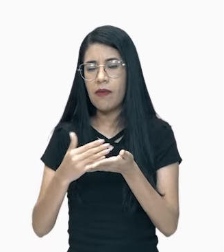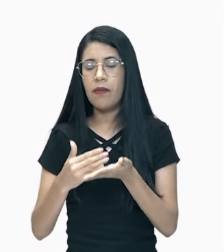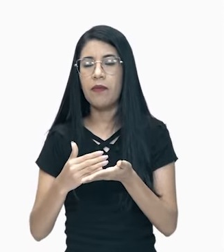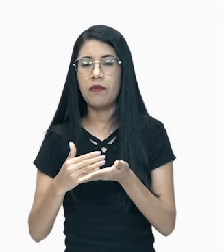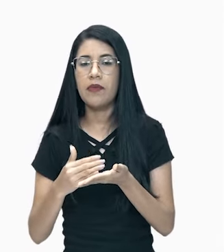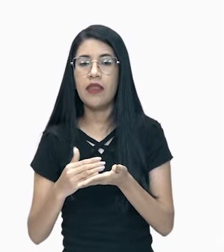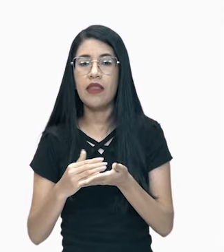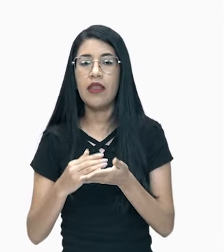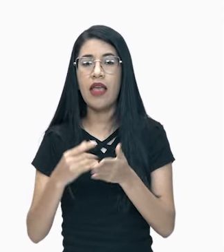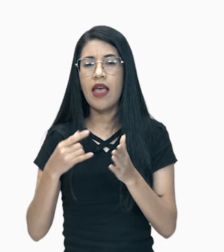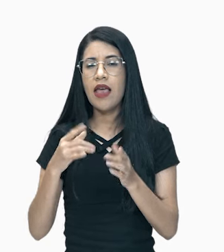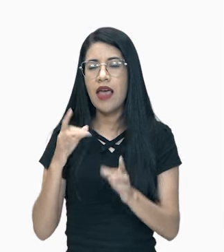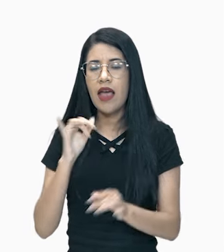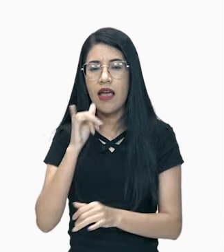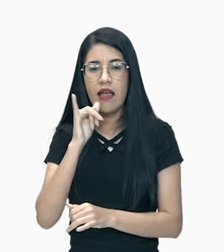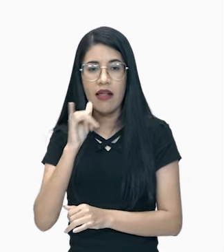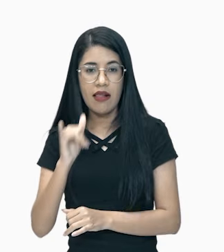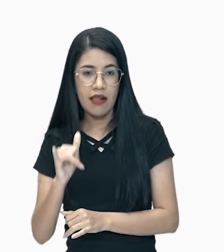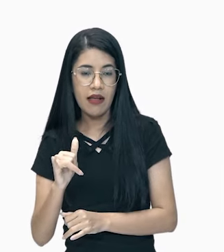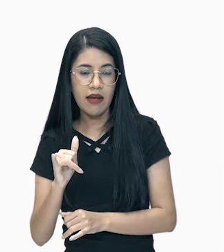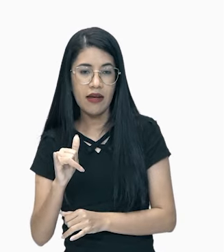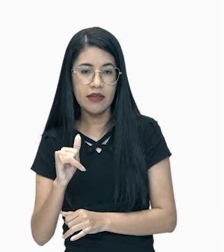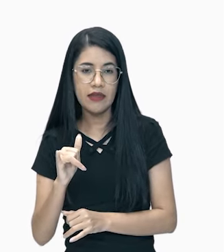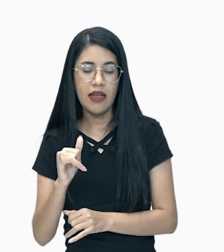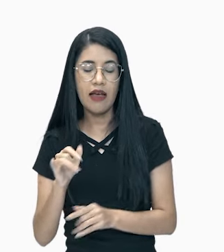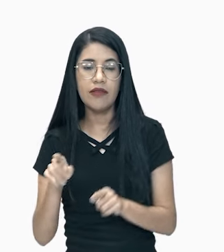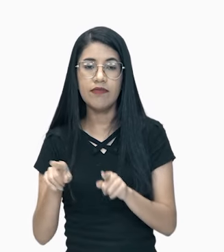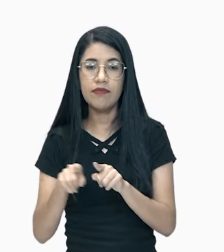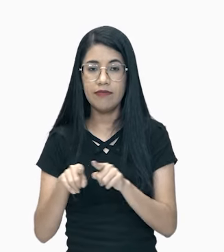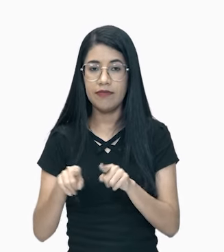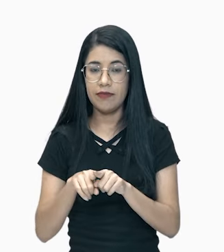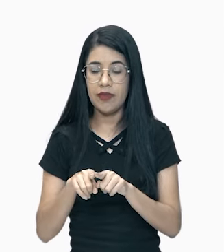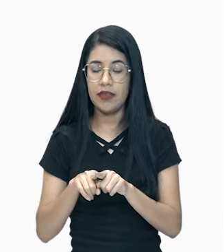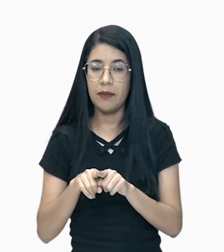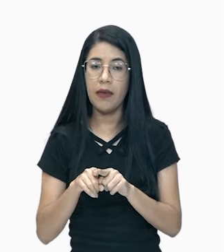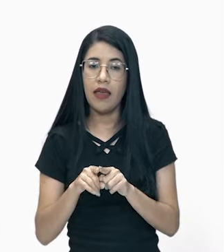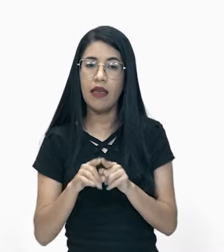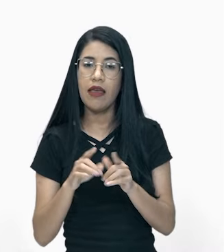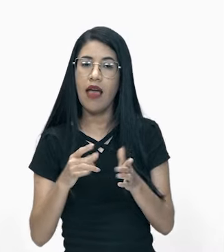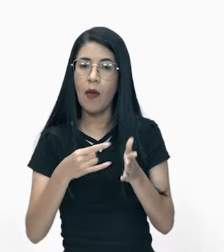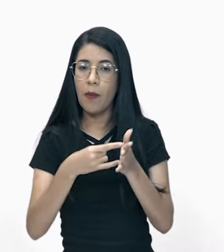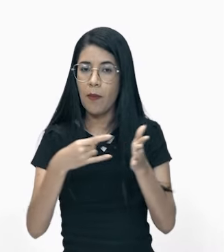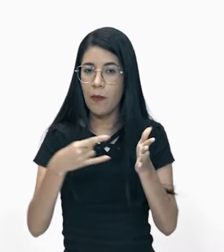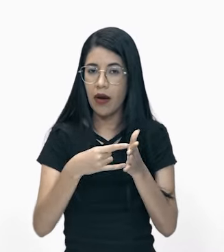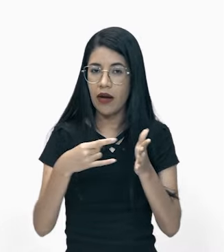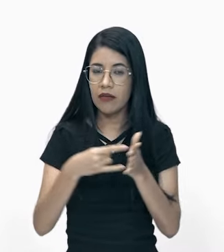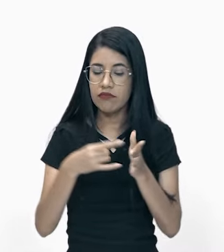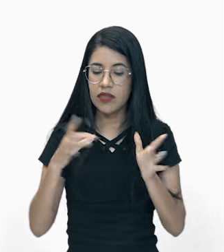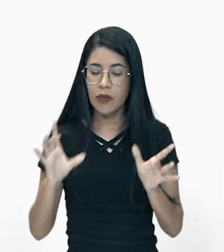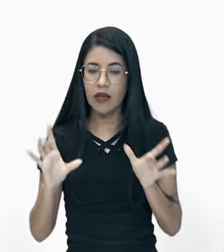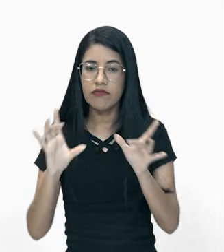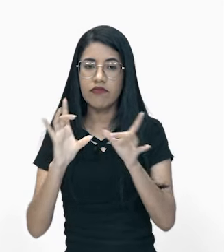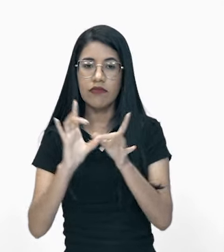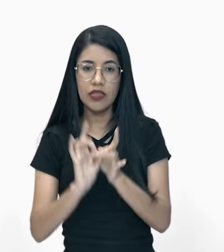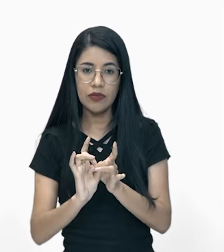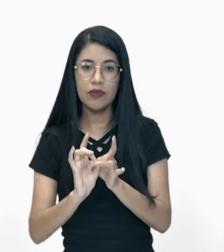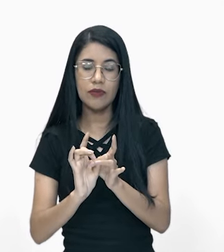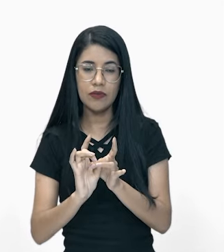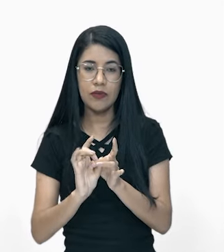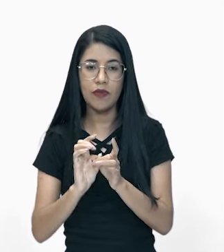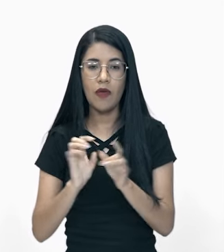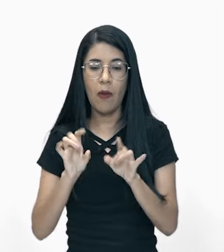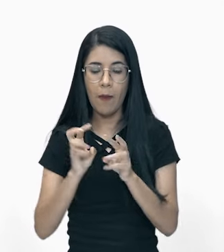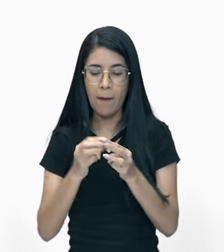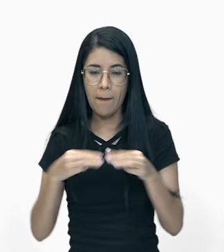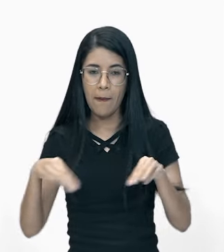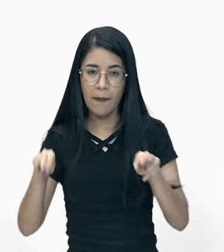Elétron tem a ver com a eletricidade e magnética tem a ver com o